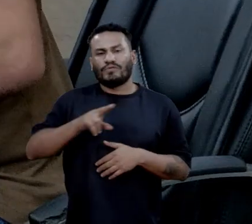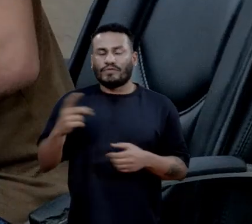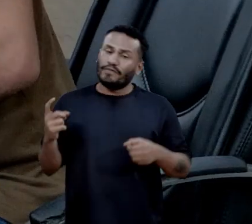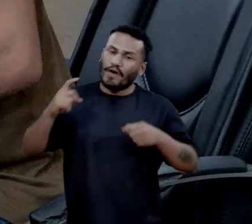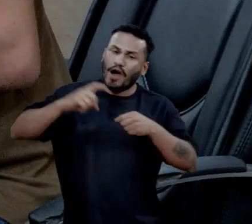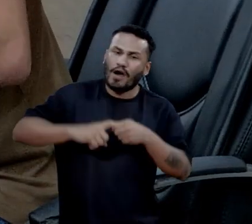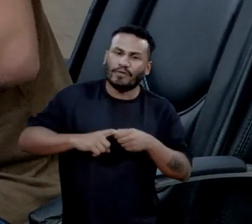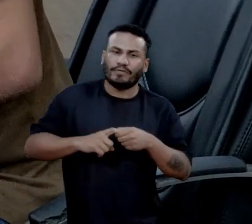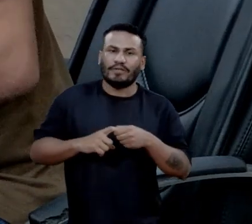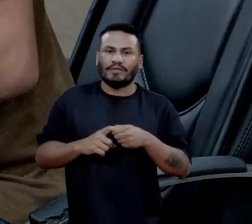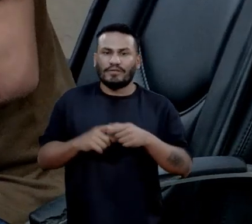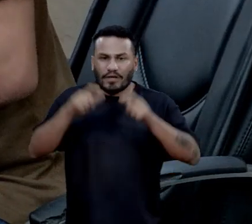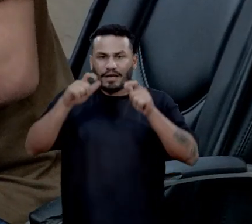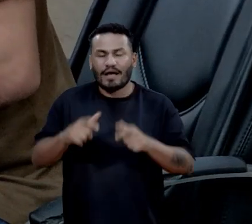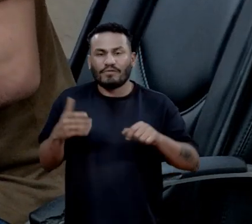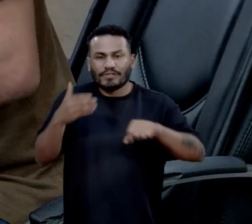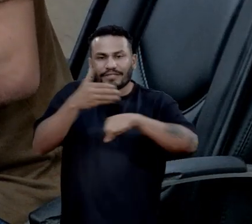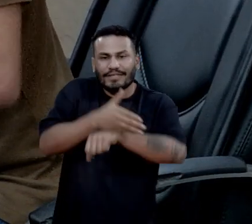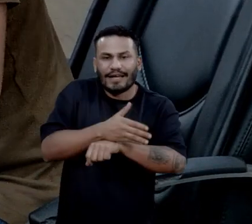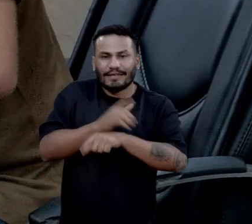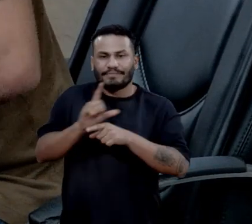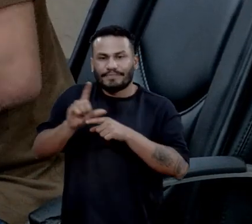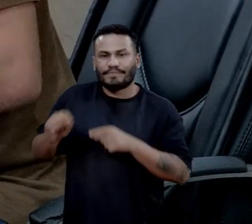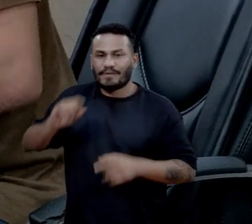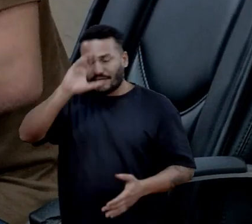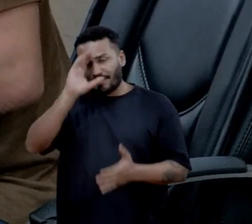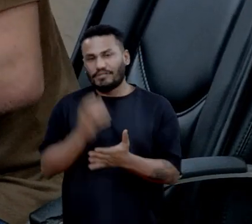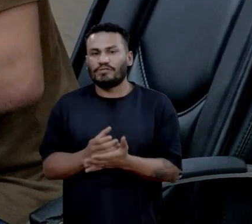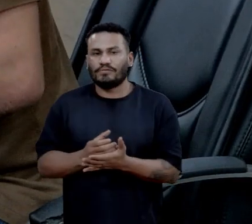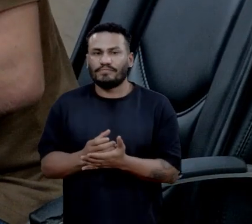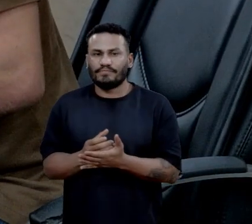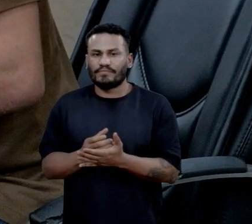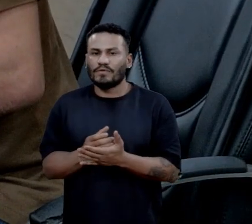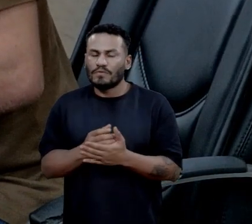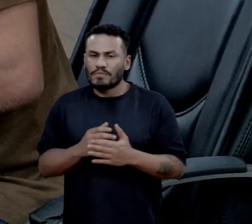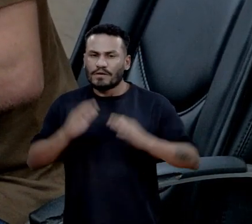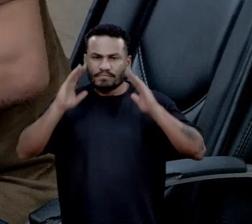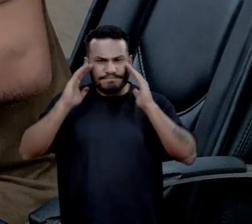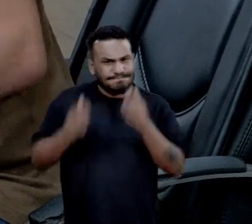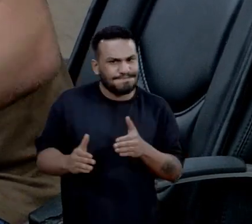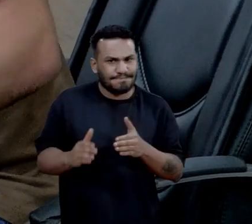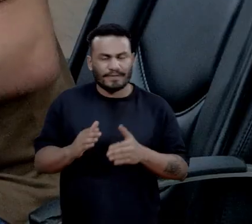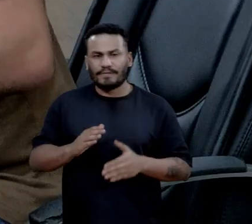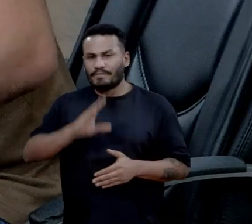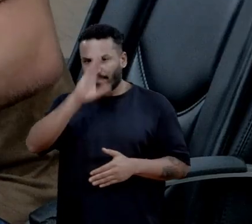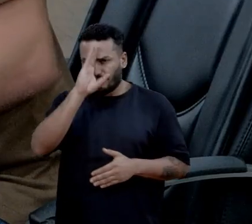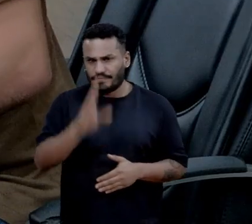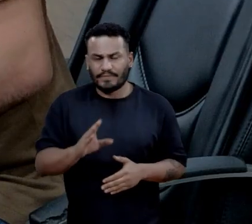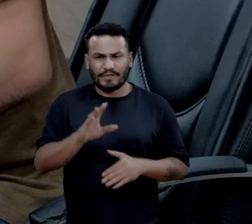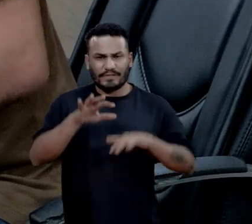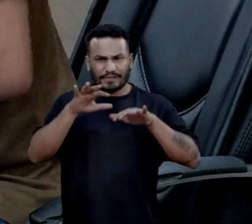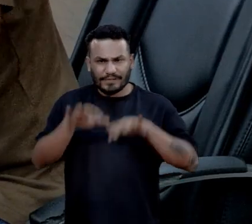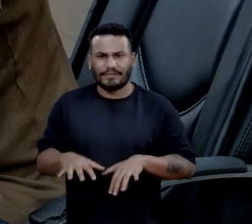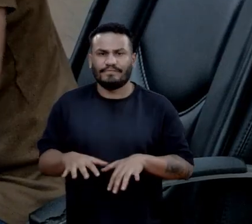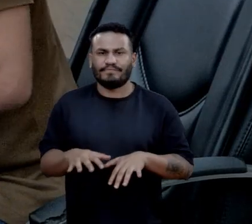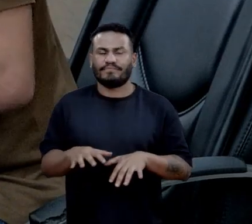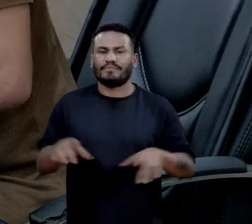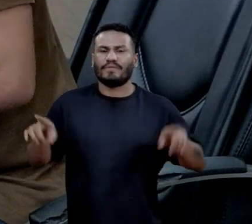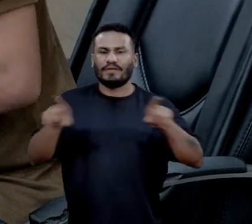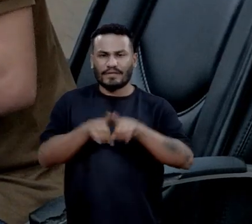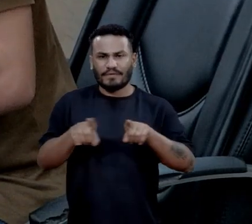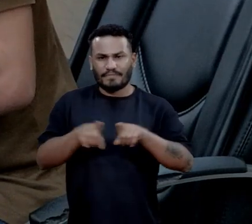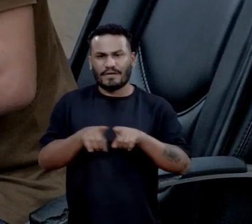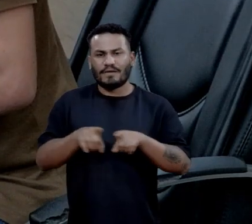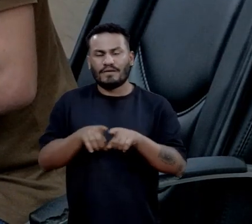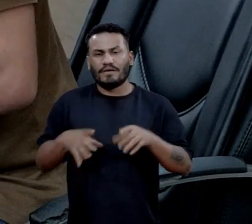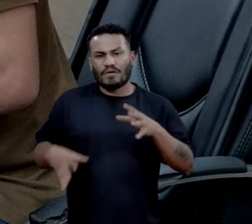volta das estações de pré-embarque, acredito que vão ser um ponto central nesse avanço, nesse sentido. Também